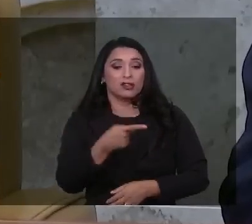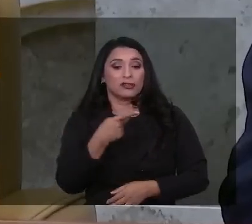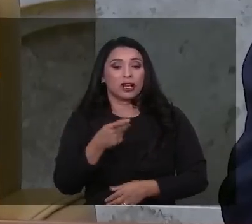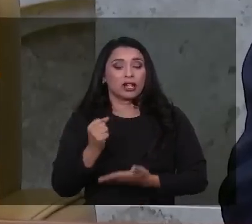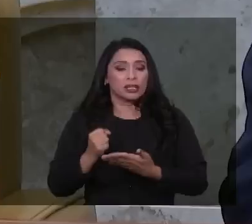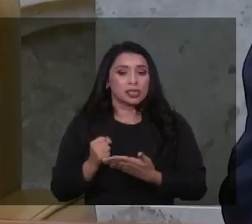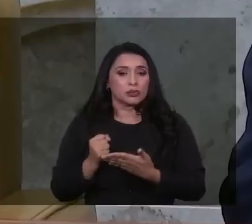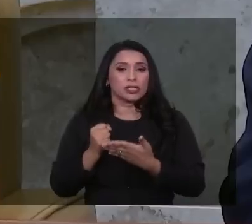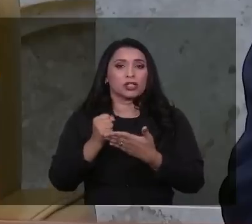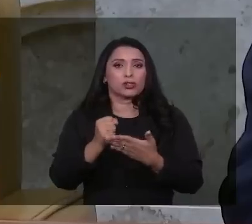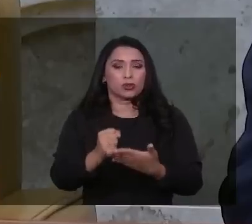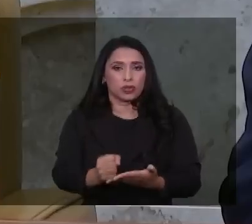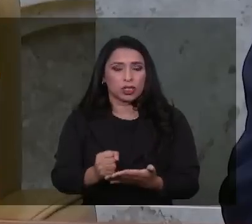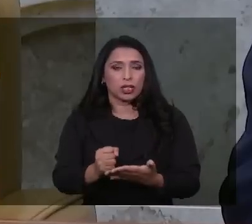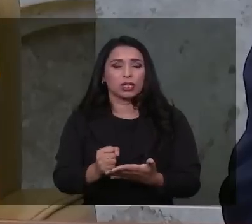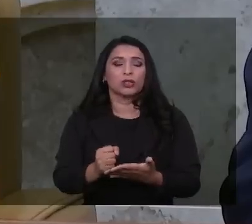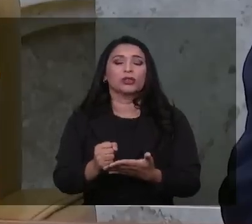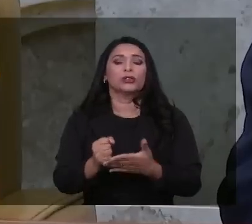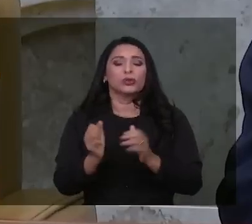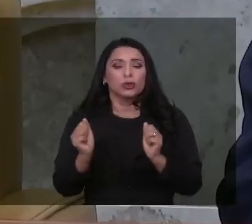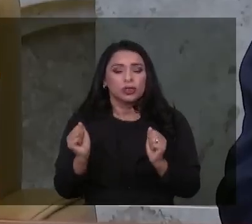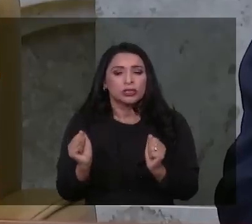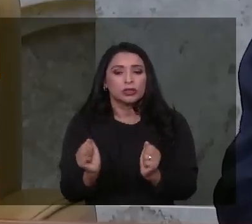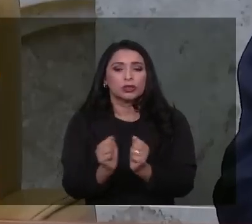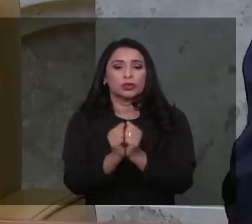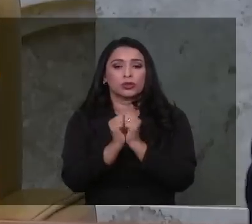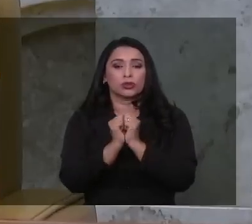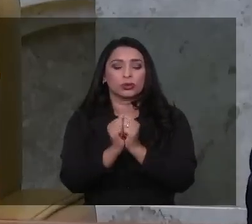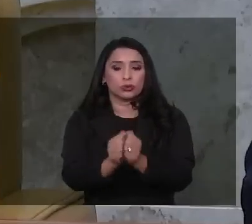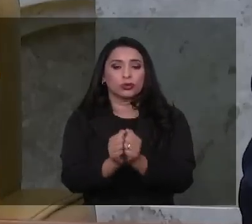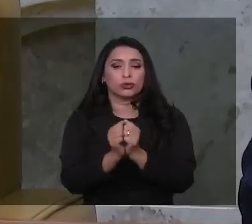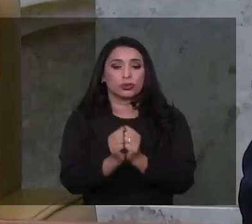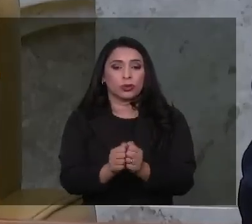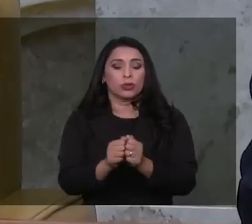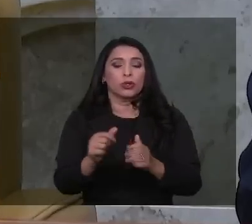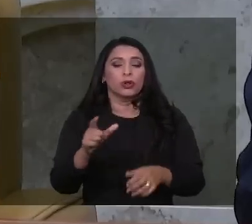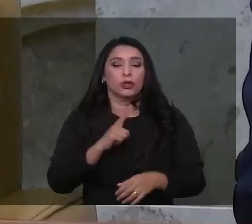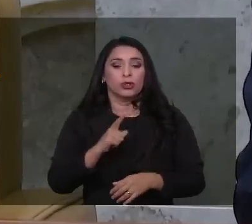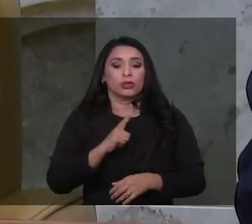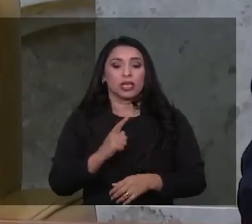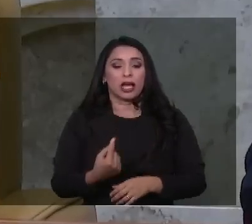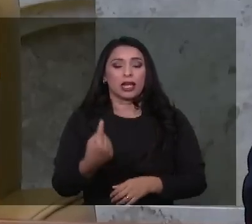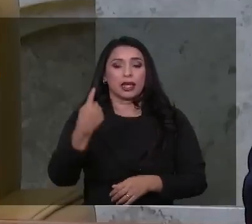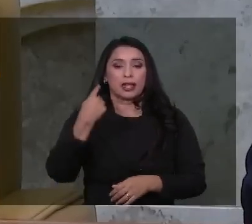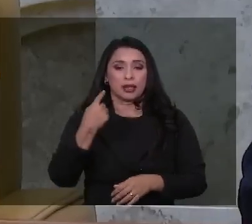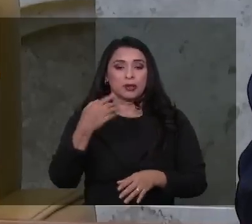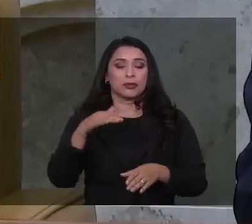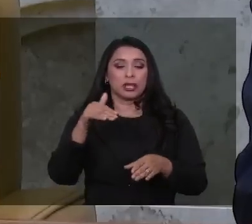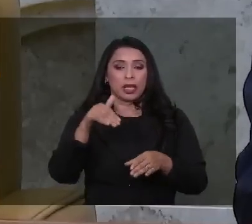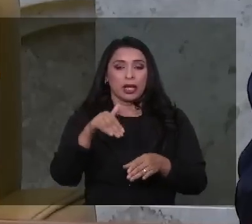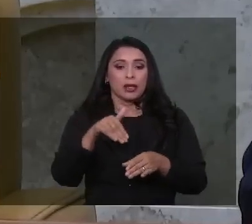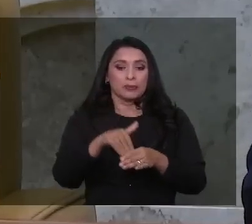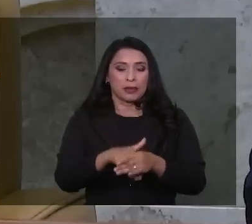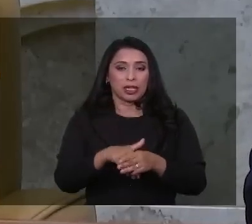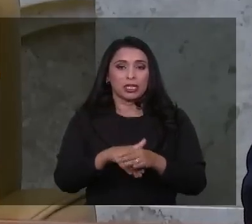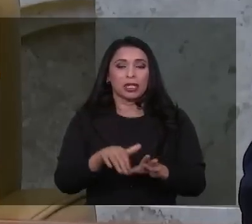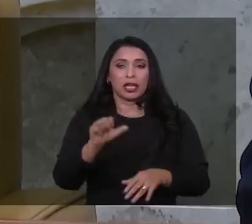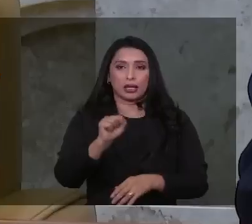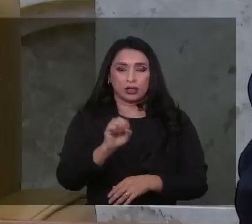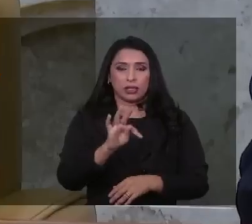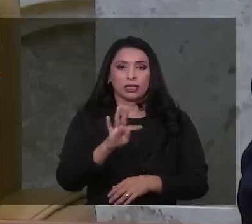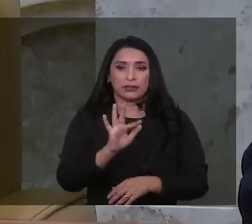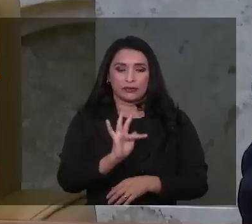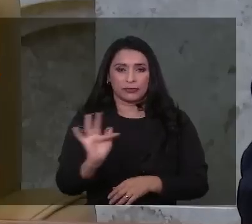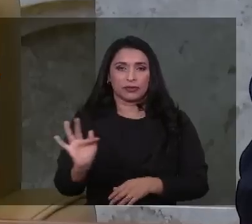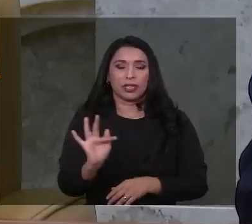colaboração fraterna, expressão dita por Vossa Excelência por ocasião de sua eleição à presidência do Supremo Tribunal